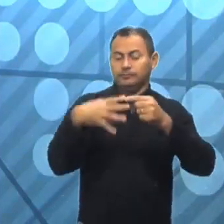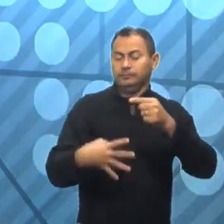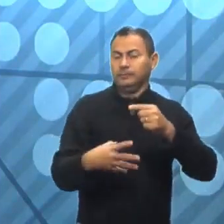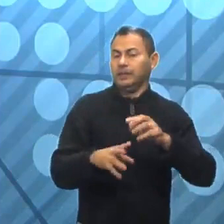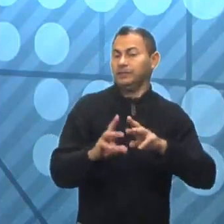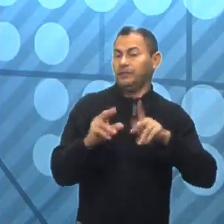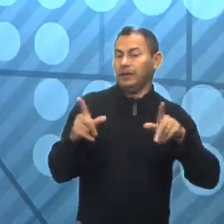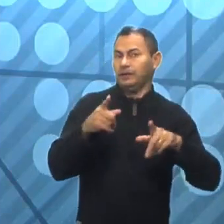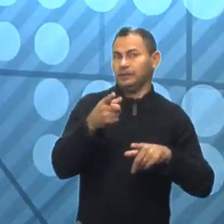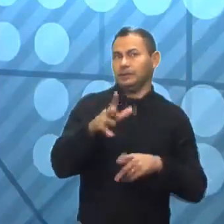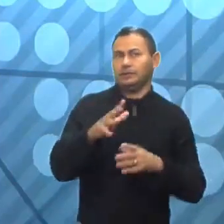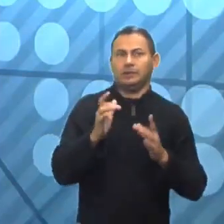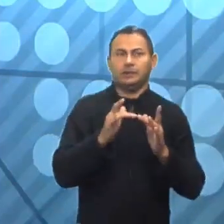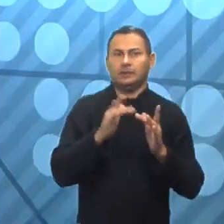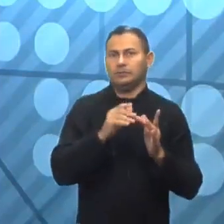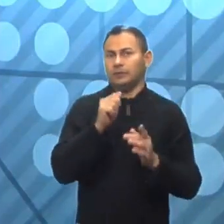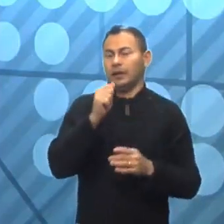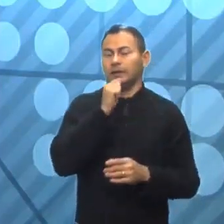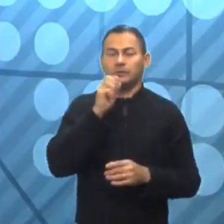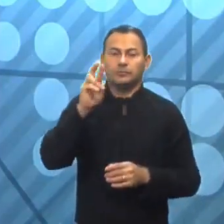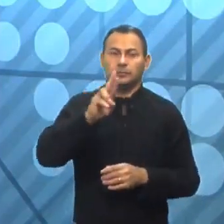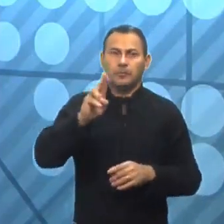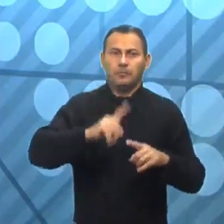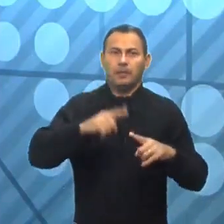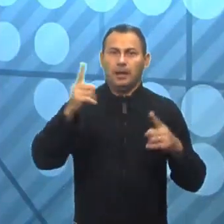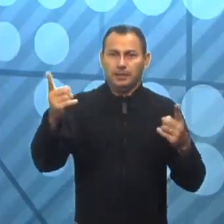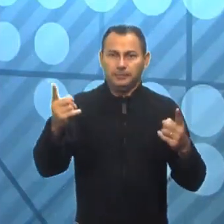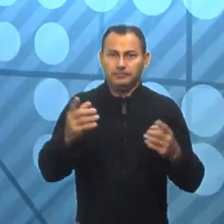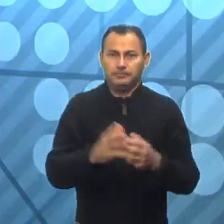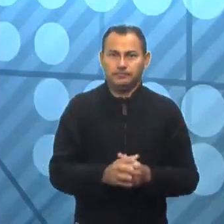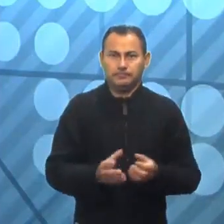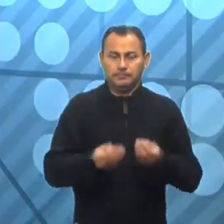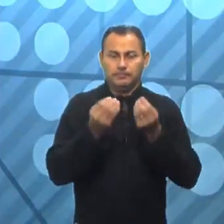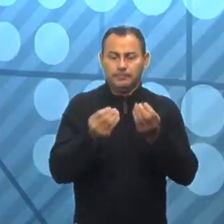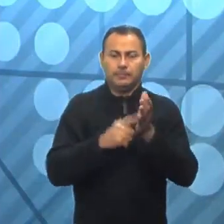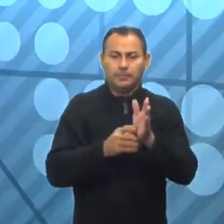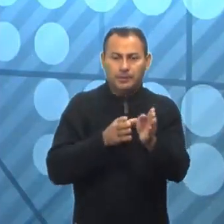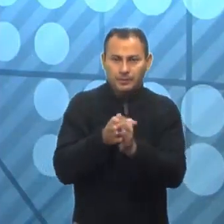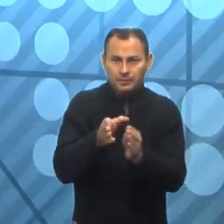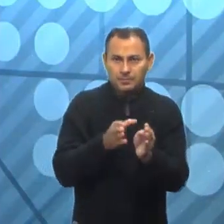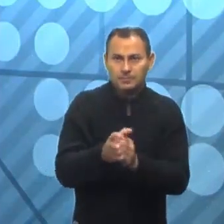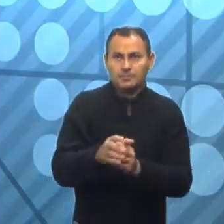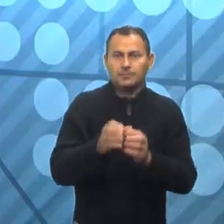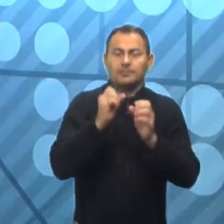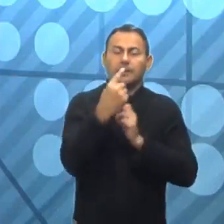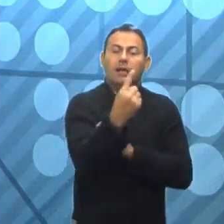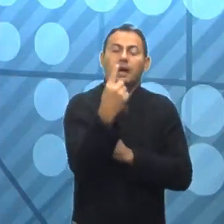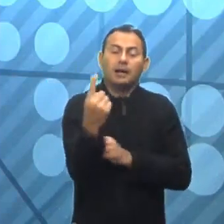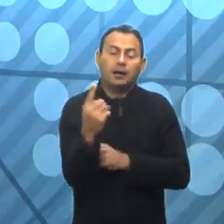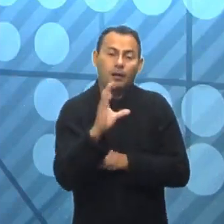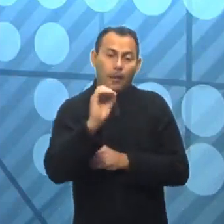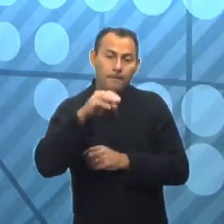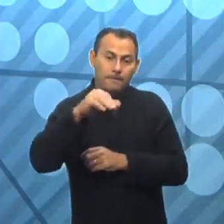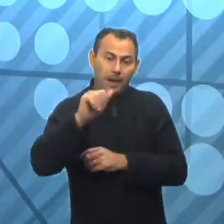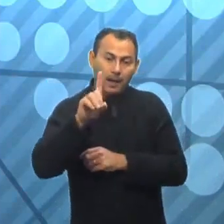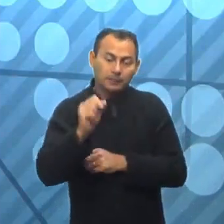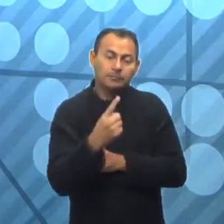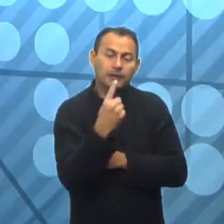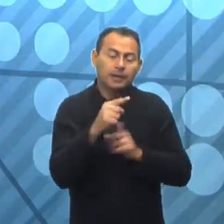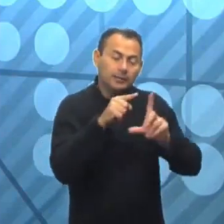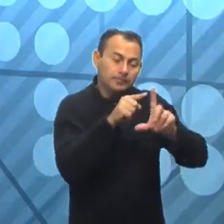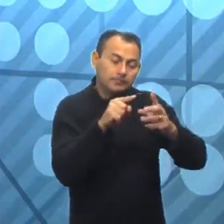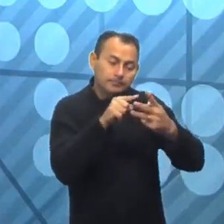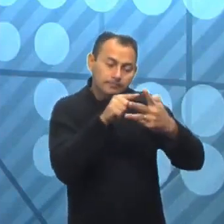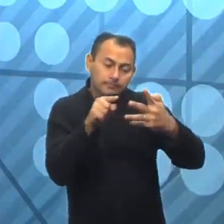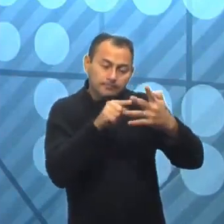talvez vocês não tenham tido contato, mas eu vou dar todas as dicas, vou ensinar o que cada comando faz, o que cada linha de